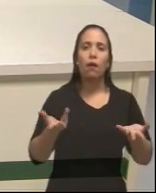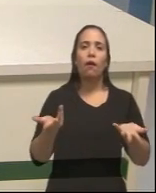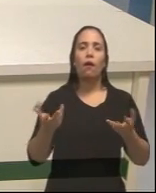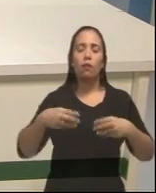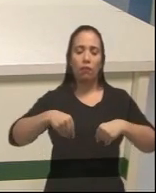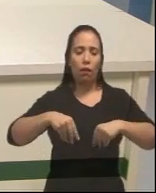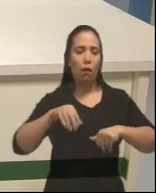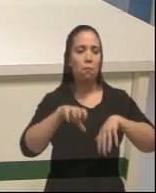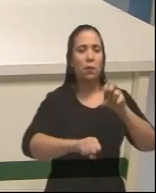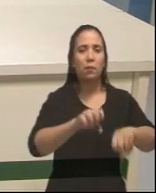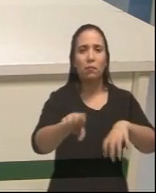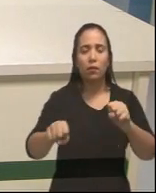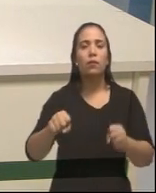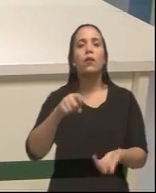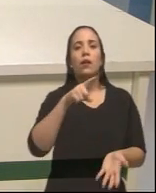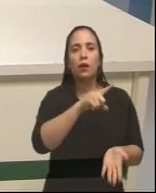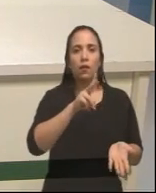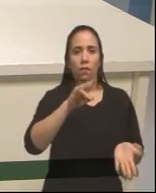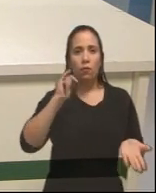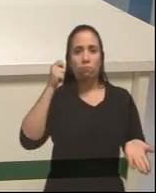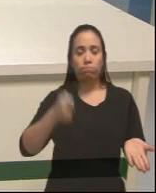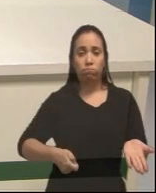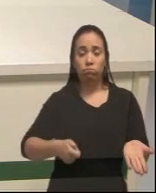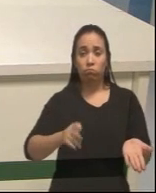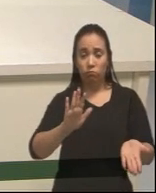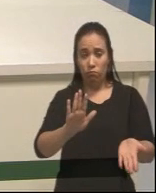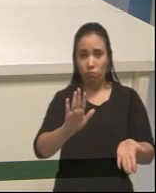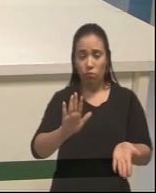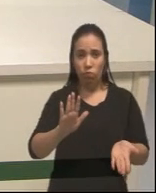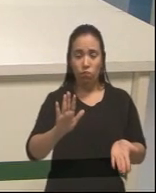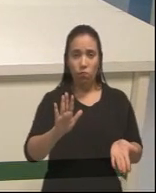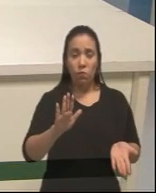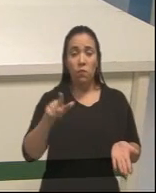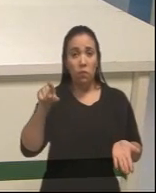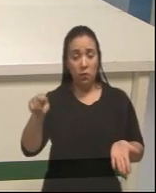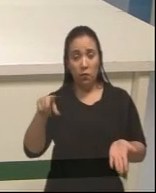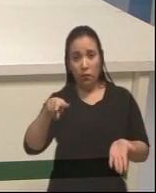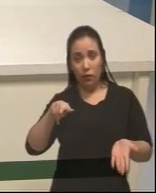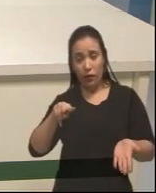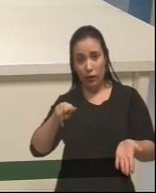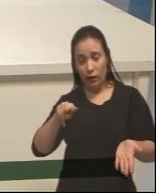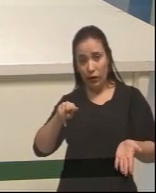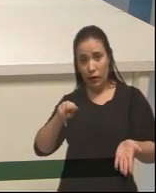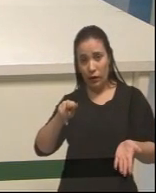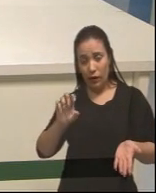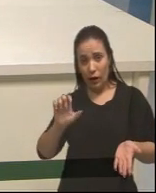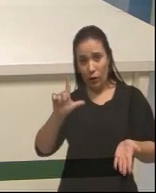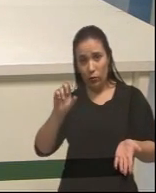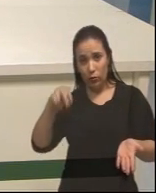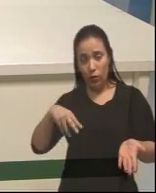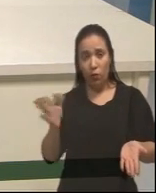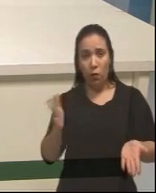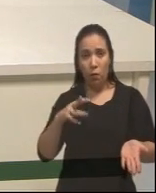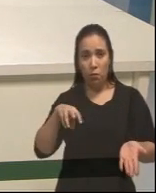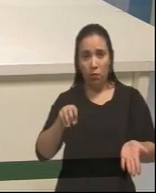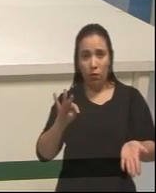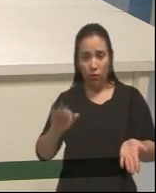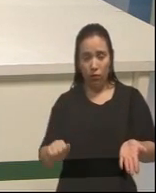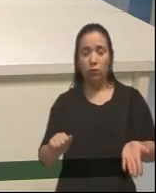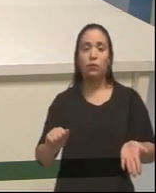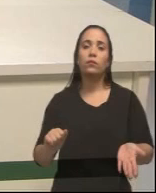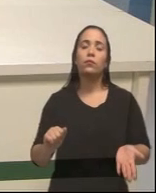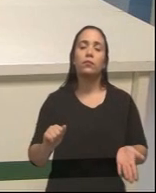outras questões. Tudo. Mas, voltando ao Nelson Mota, vão perder o foco? Não, mas eu não vou perder, não. Eu quero fazer o paralelo. Nós temos